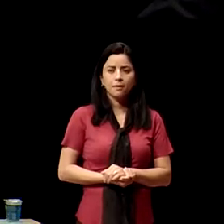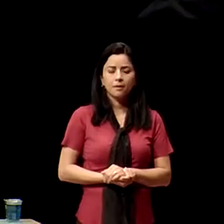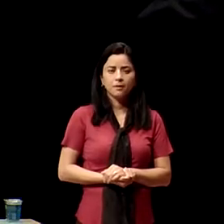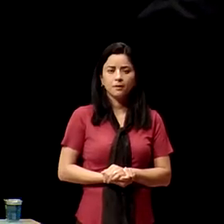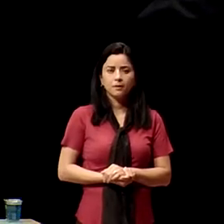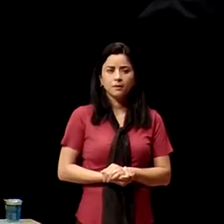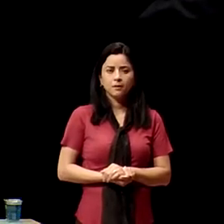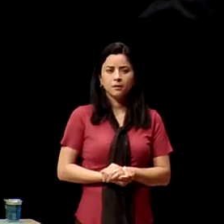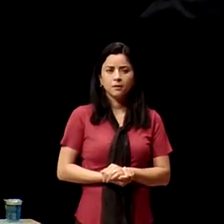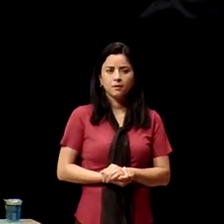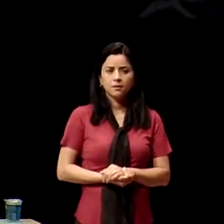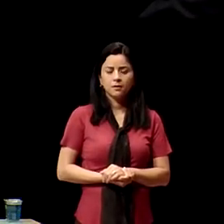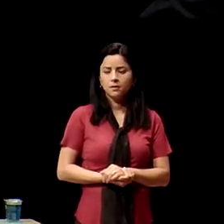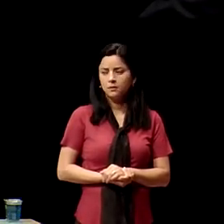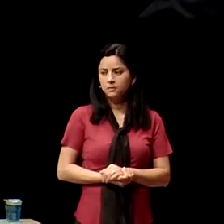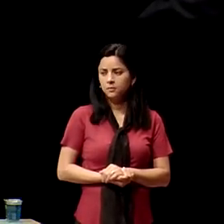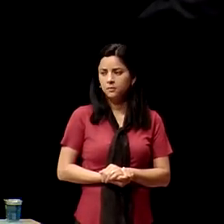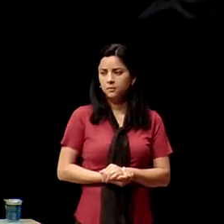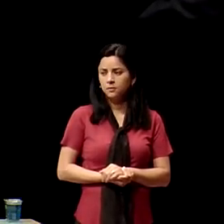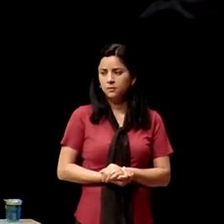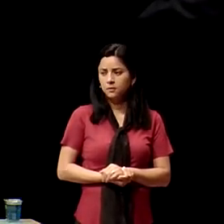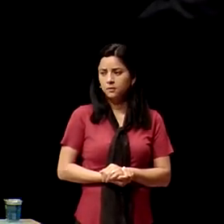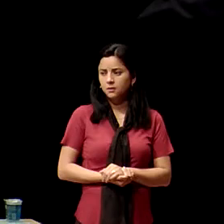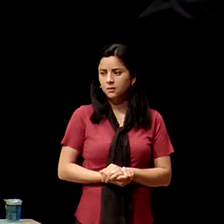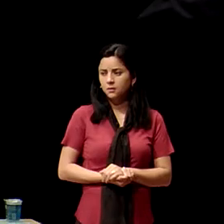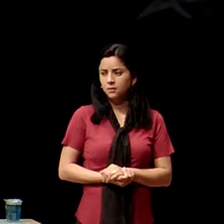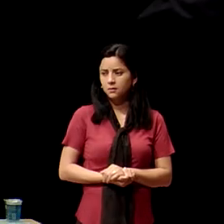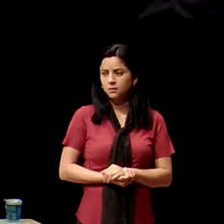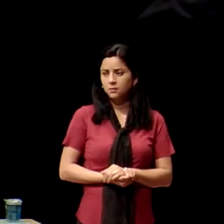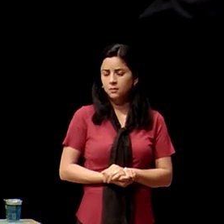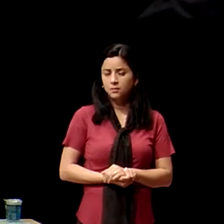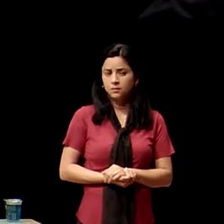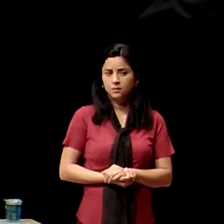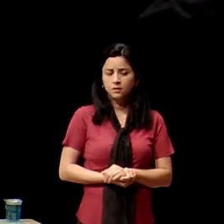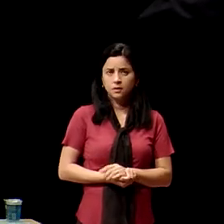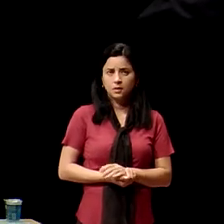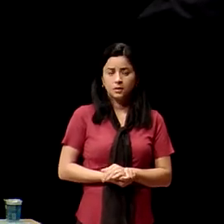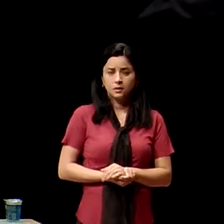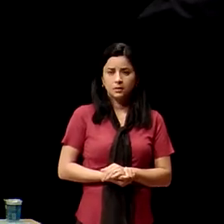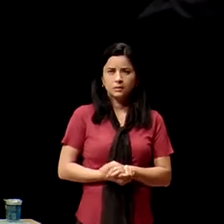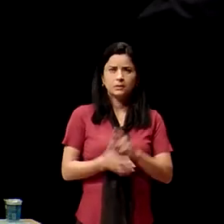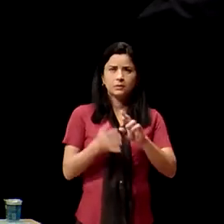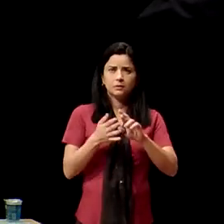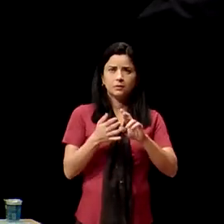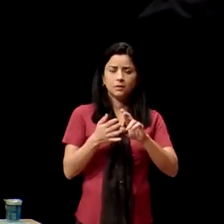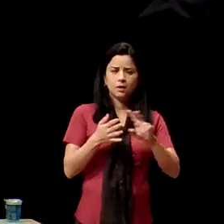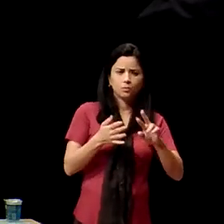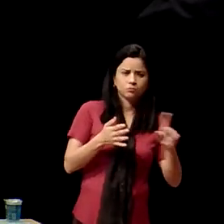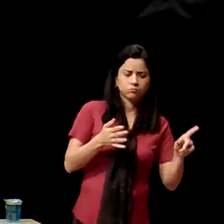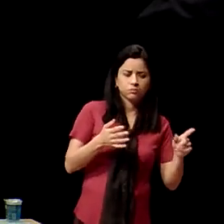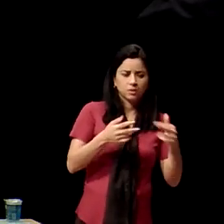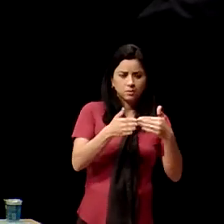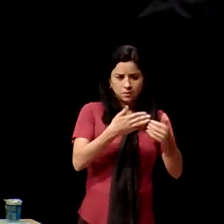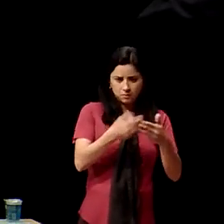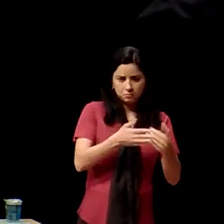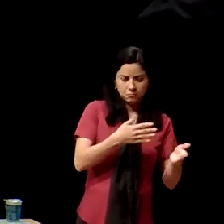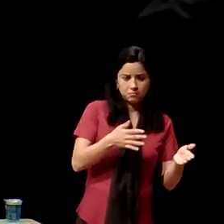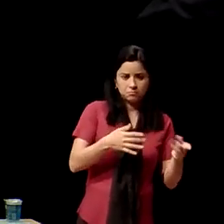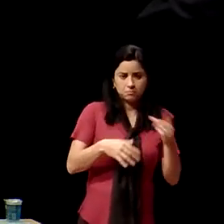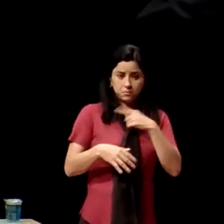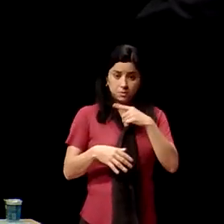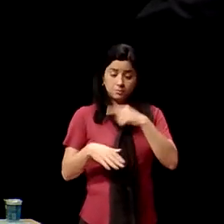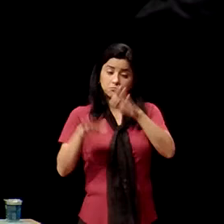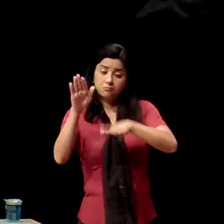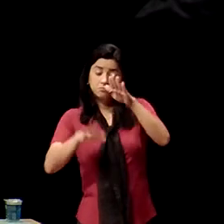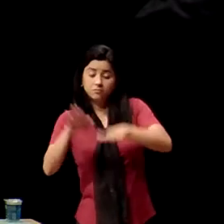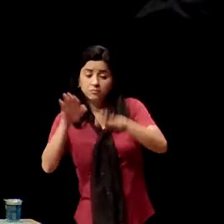connected with different kinds of country-specific factors. Algumas dessas diferenças também dependem